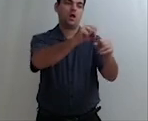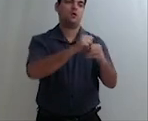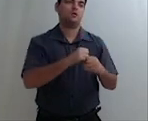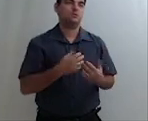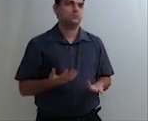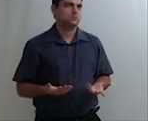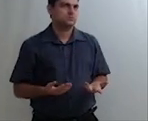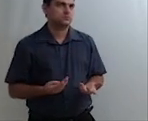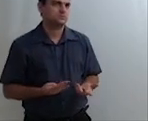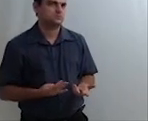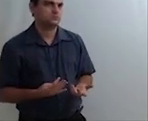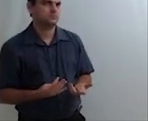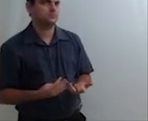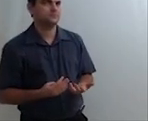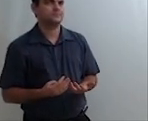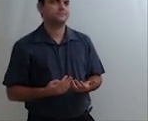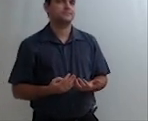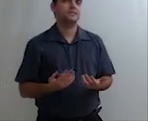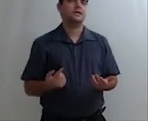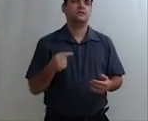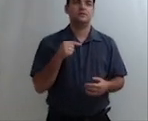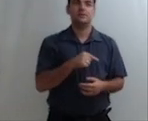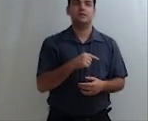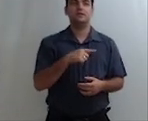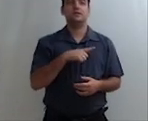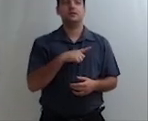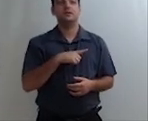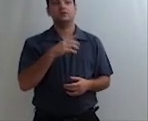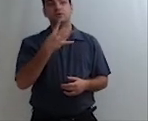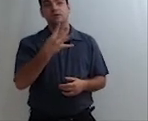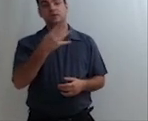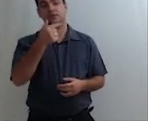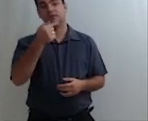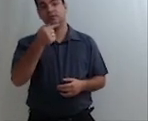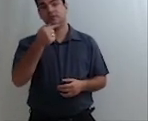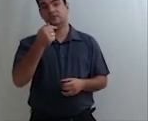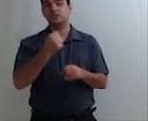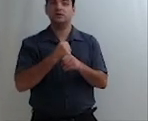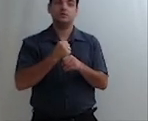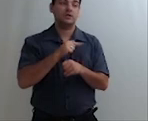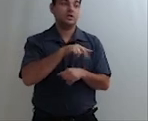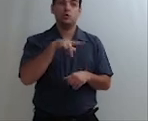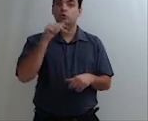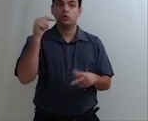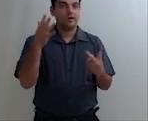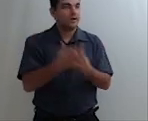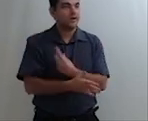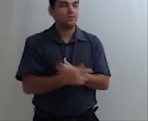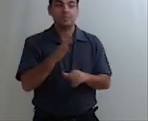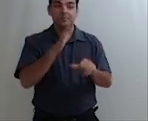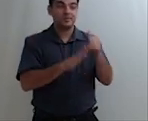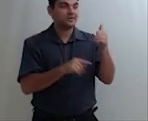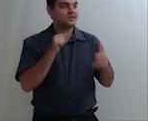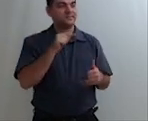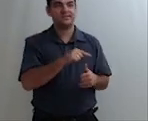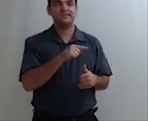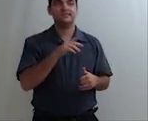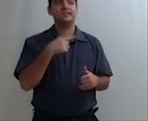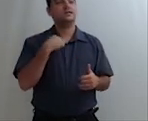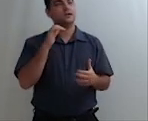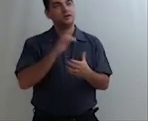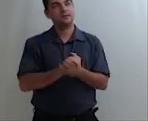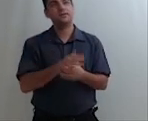excelências Ele conta com 47 anos de idade é primário tem bons antecedentes casado